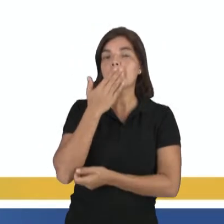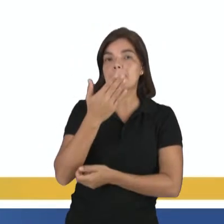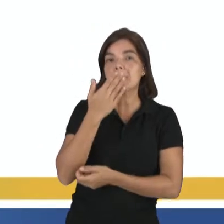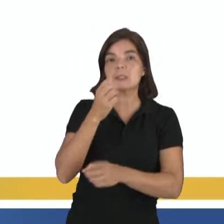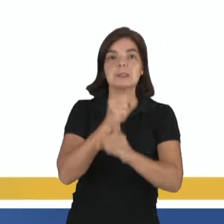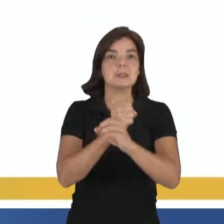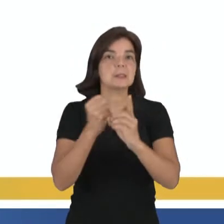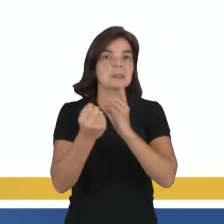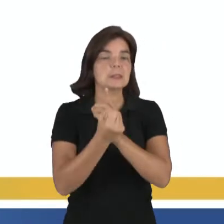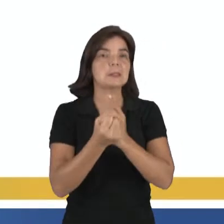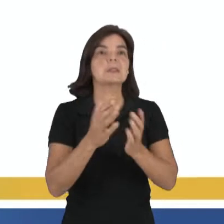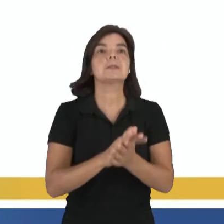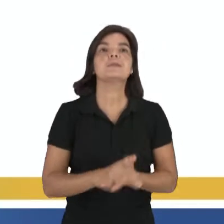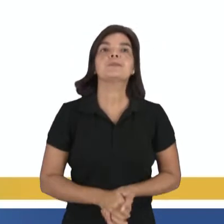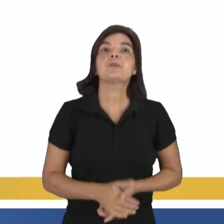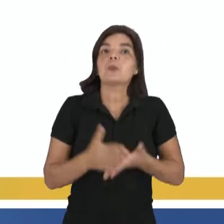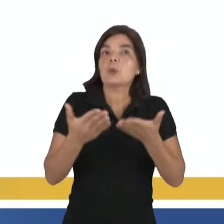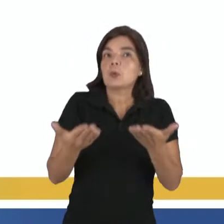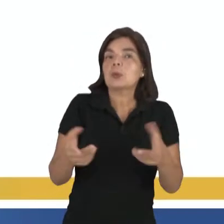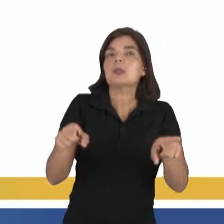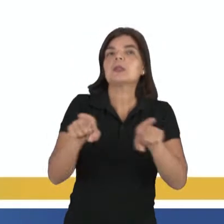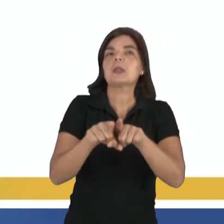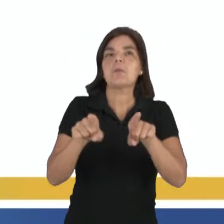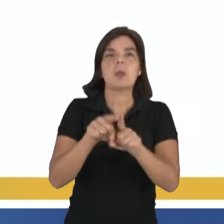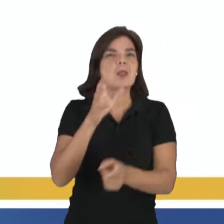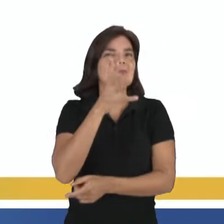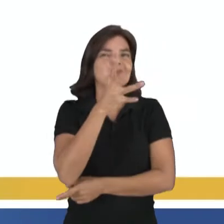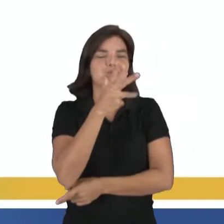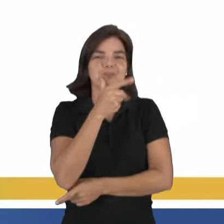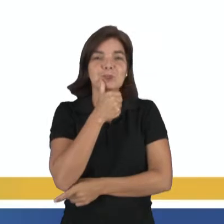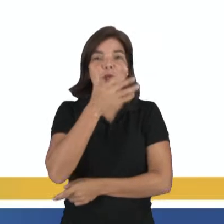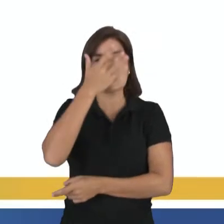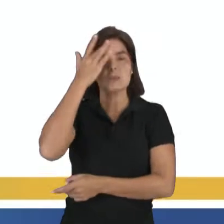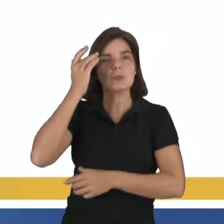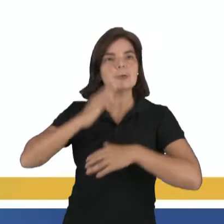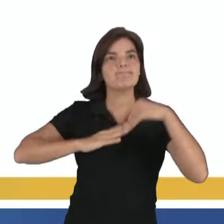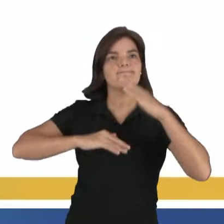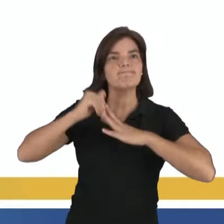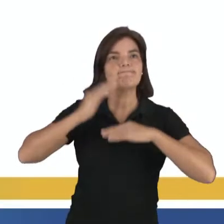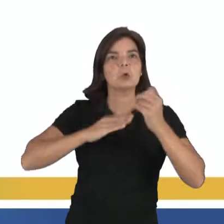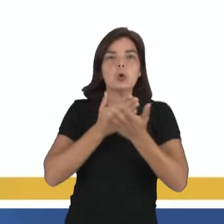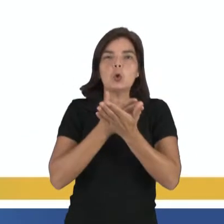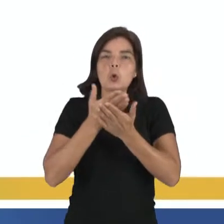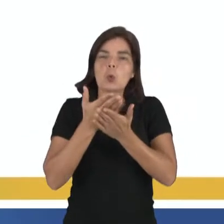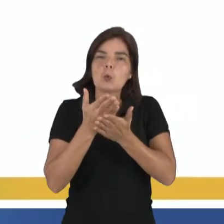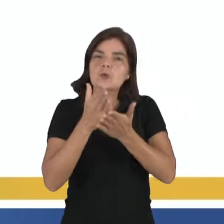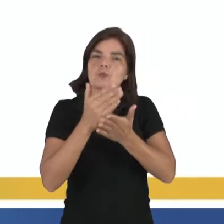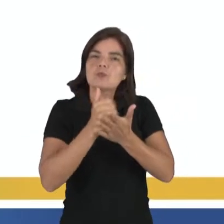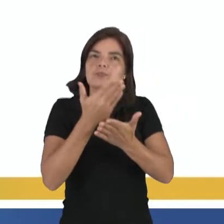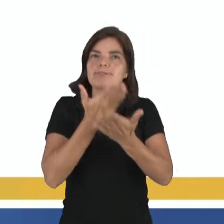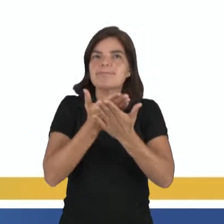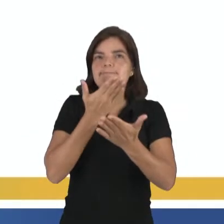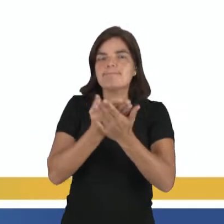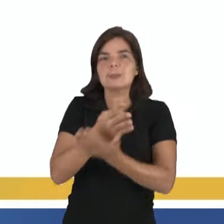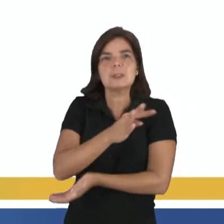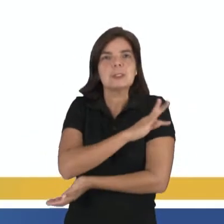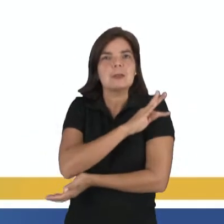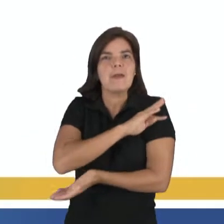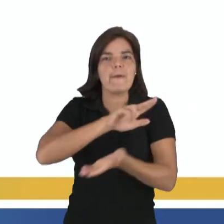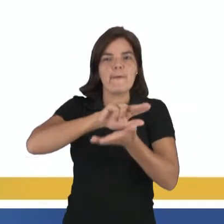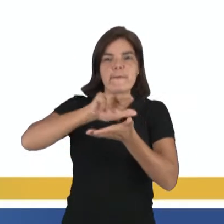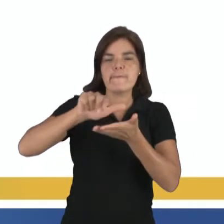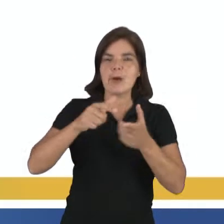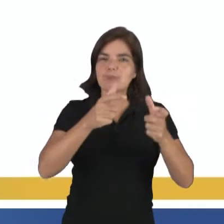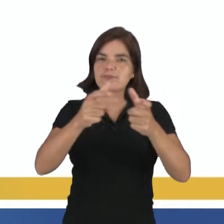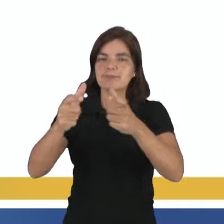que a sociedade traz. Com tudo isso, também não demorou para que os especialistas começassem a dividir o estudo da técnica em